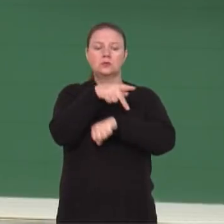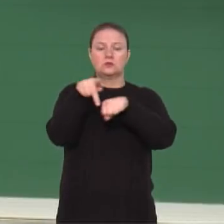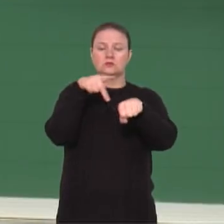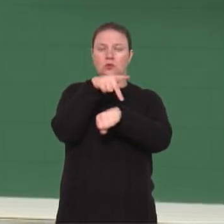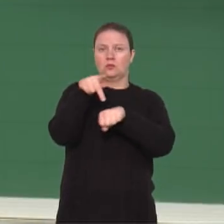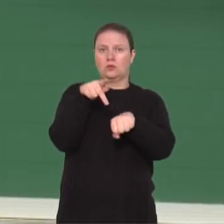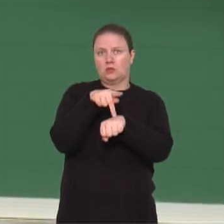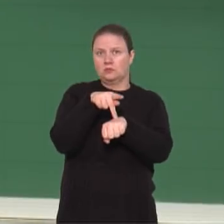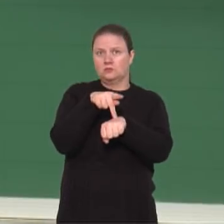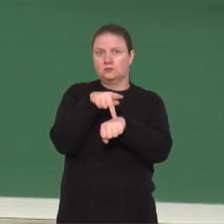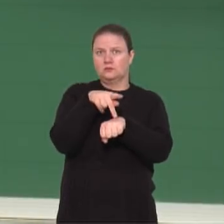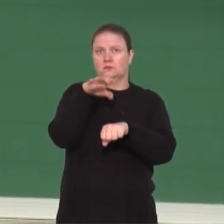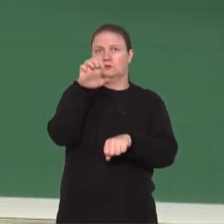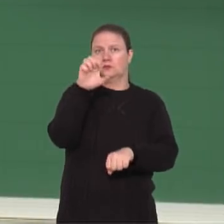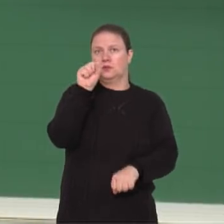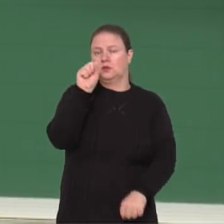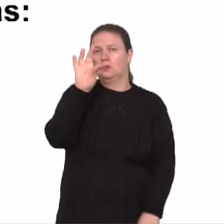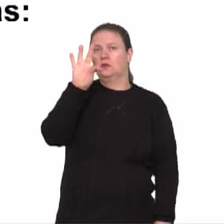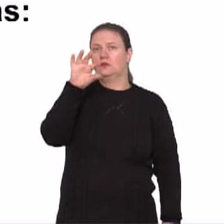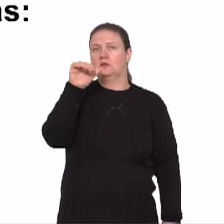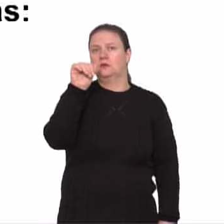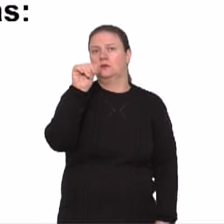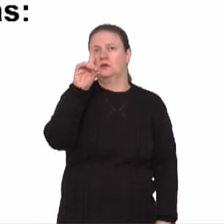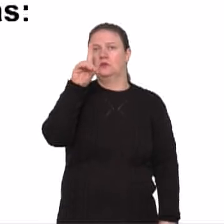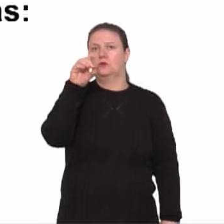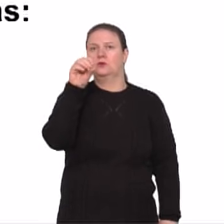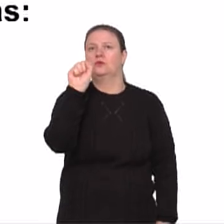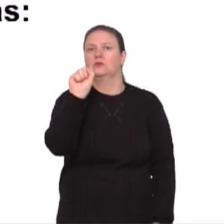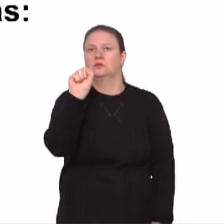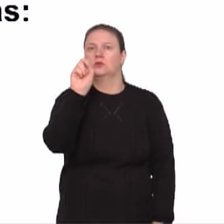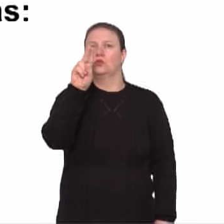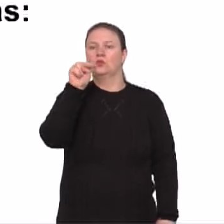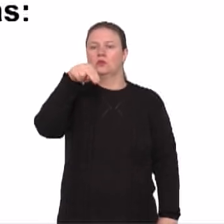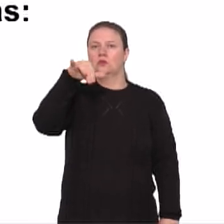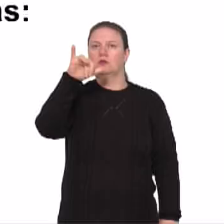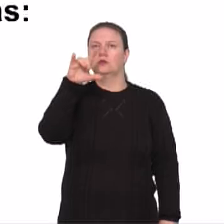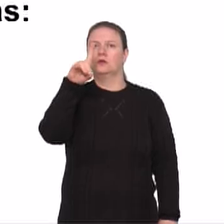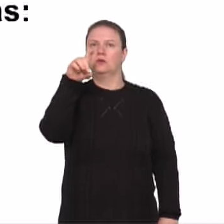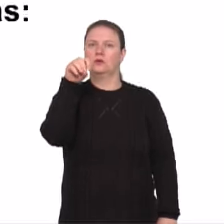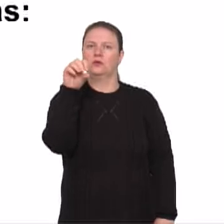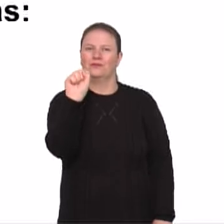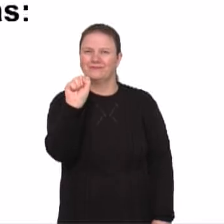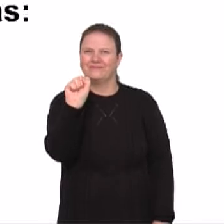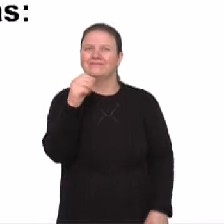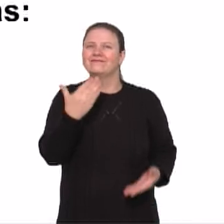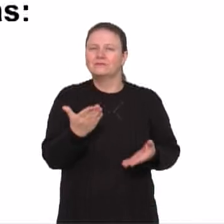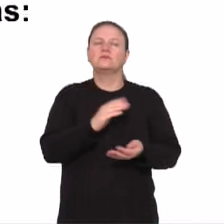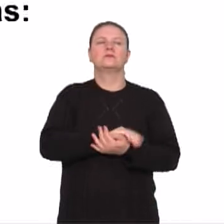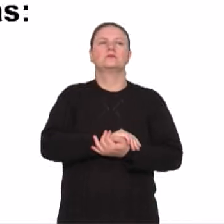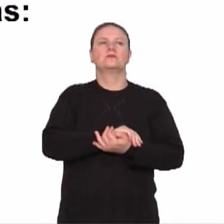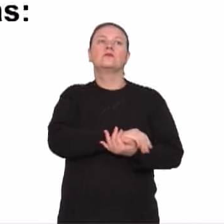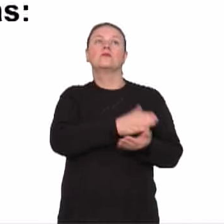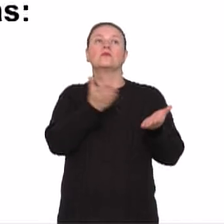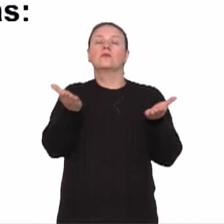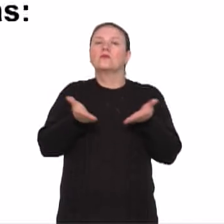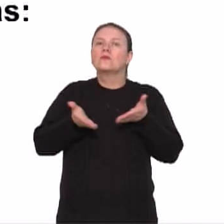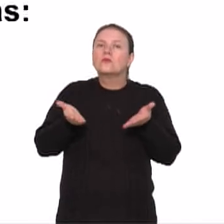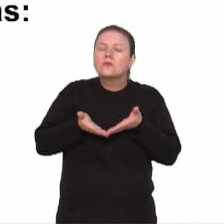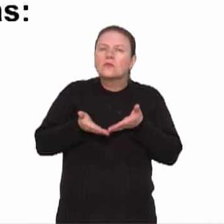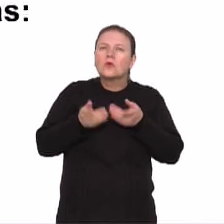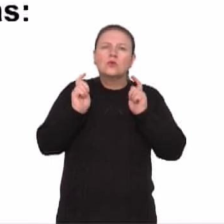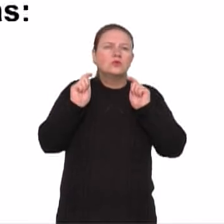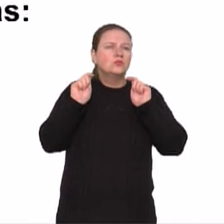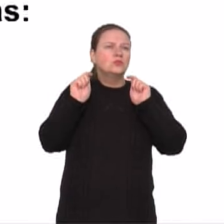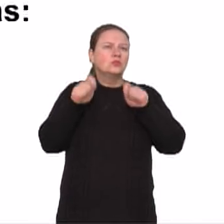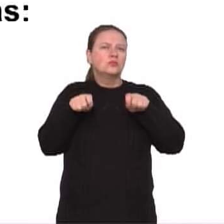próprio Estados Unidos. Então, não colocando o os na frente, não colocando aí o artigo definido na frente, eu fico lá só